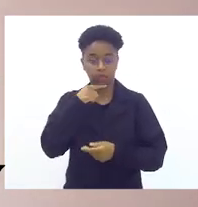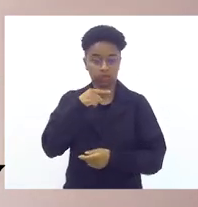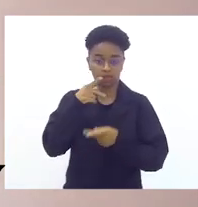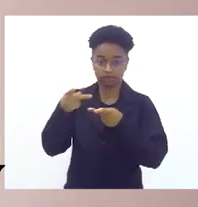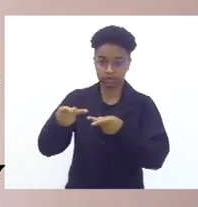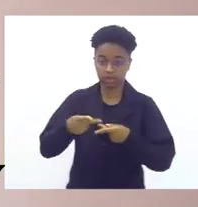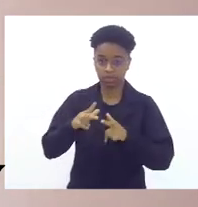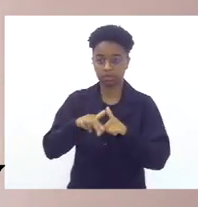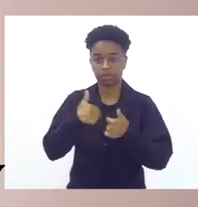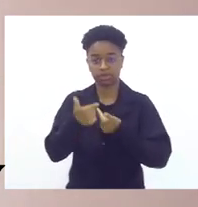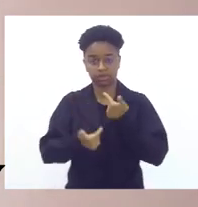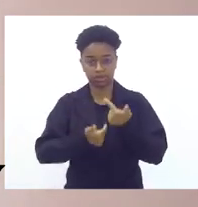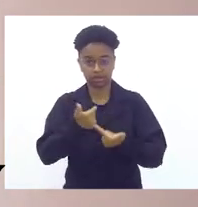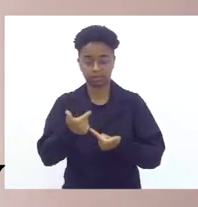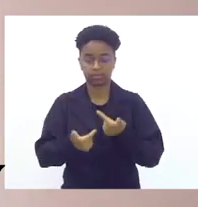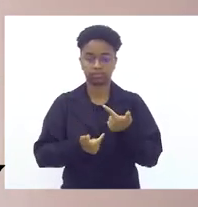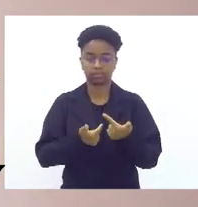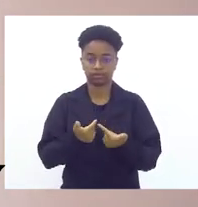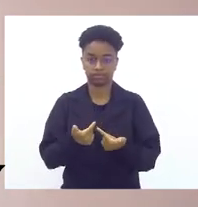trabalho